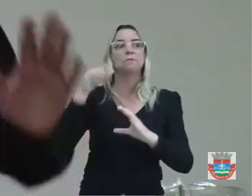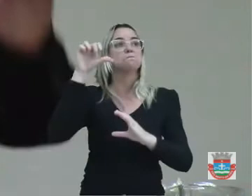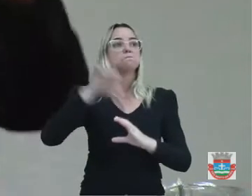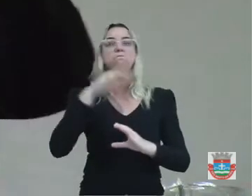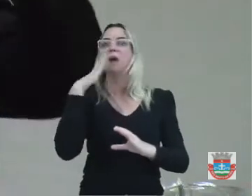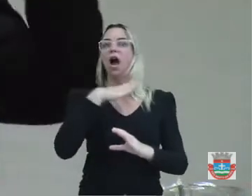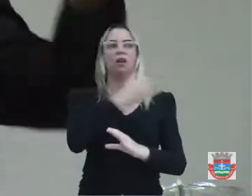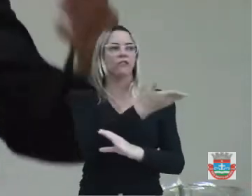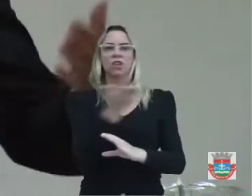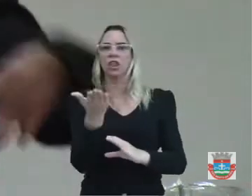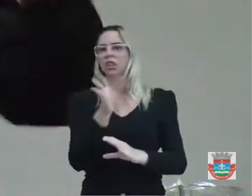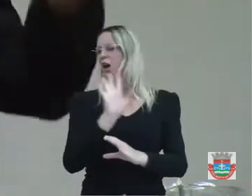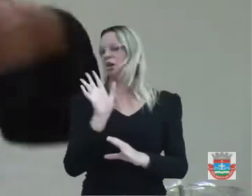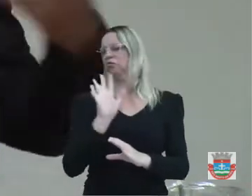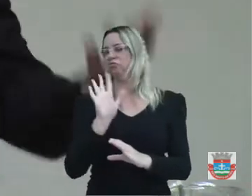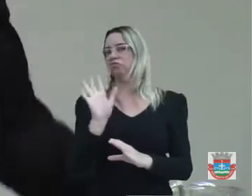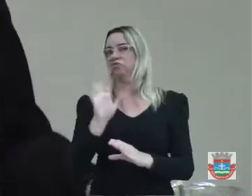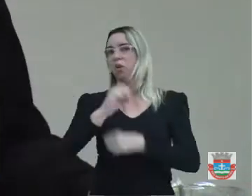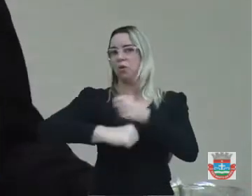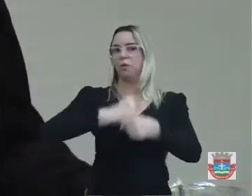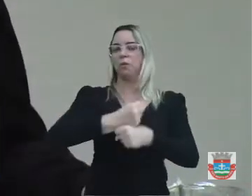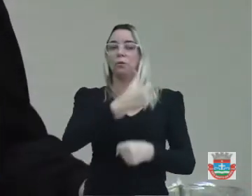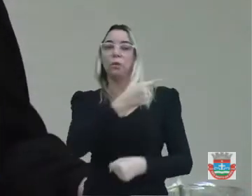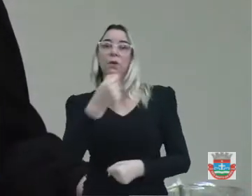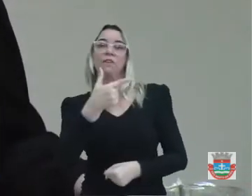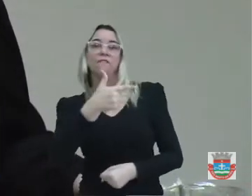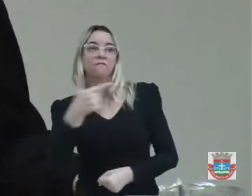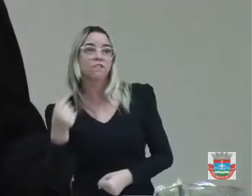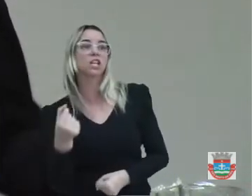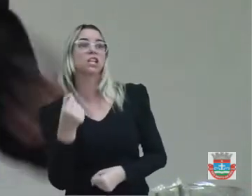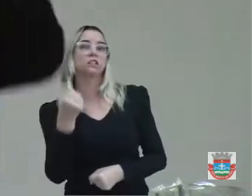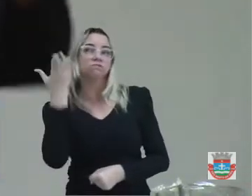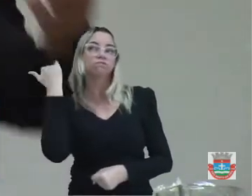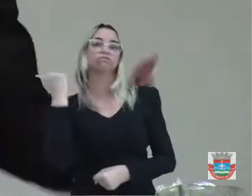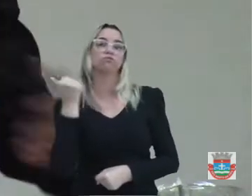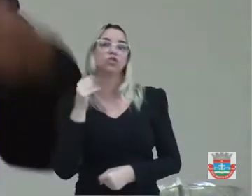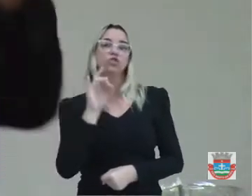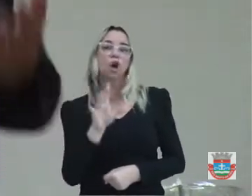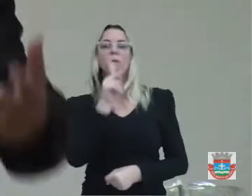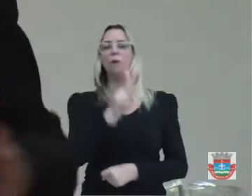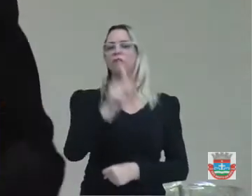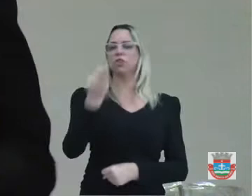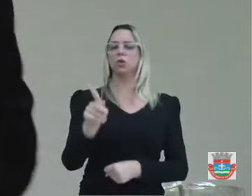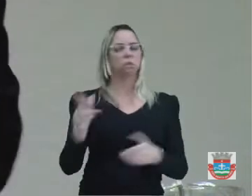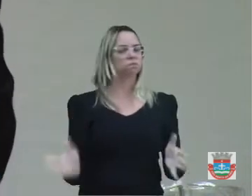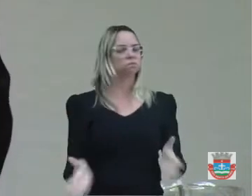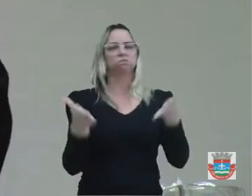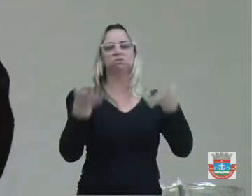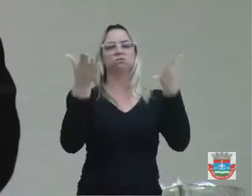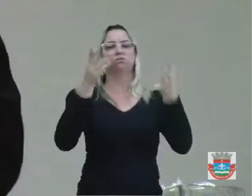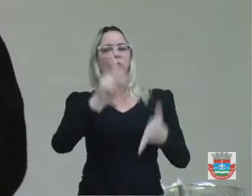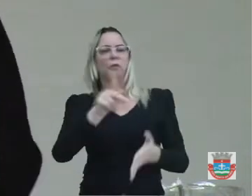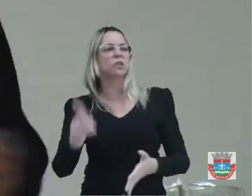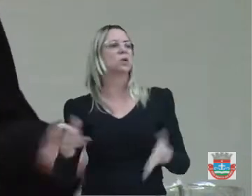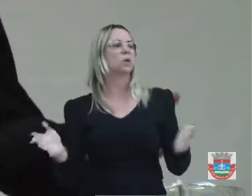aqui no 2020 só se falava em professor. Era professor, era bom professor.